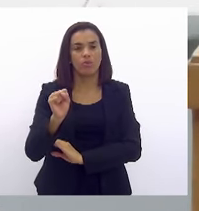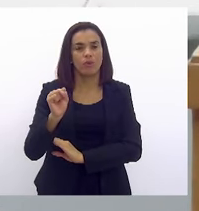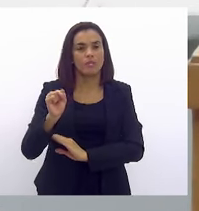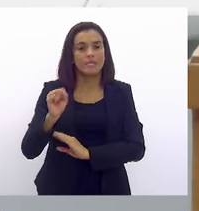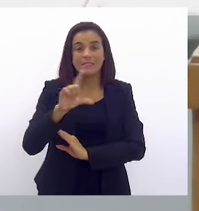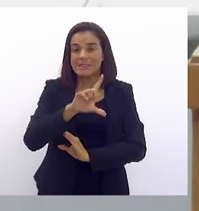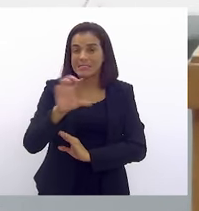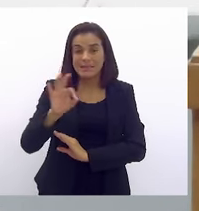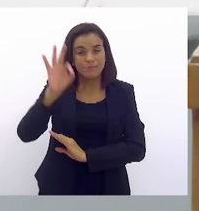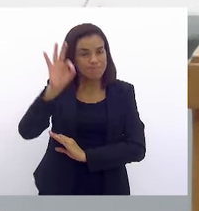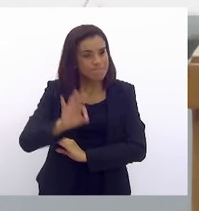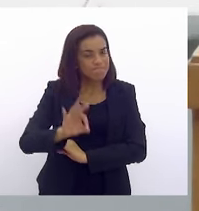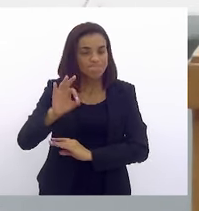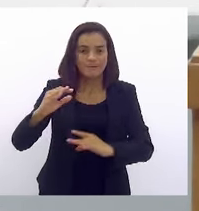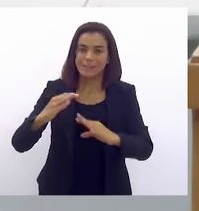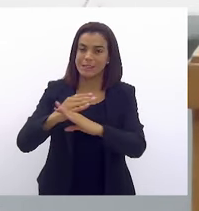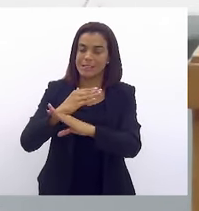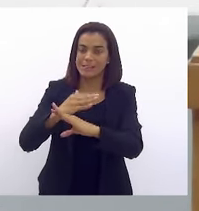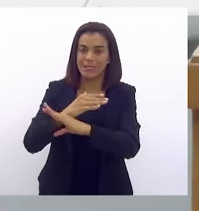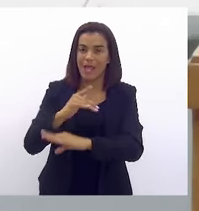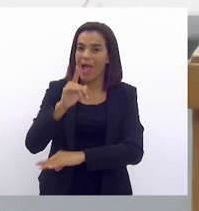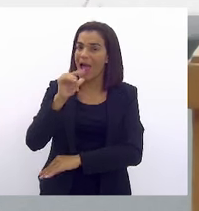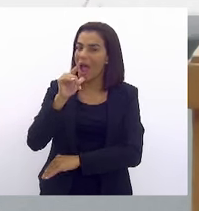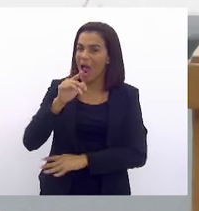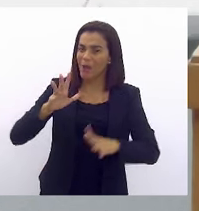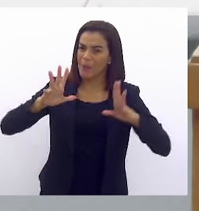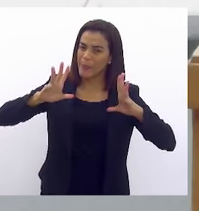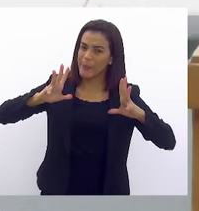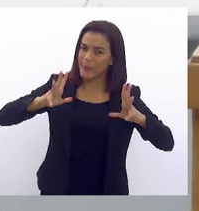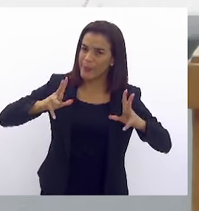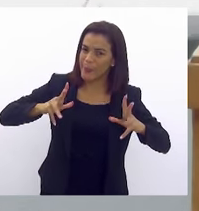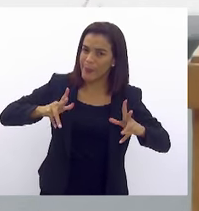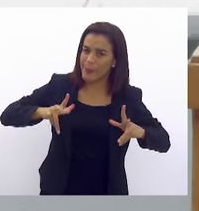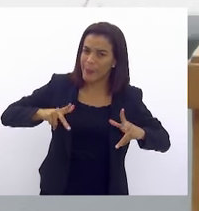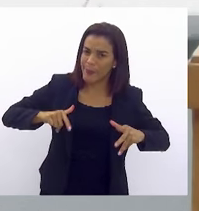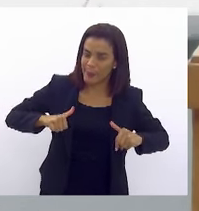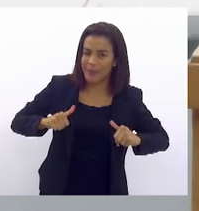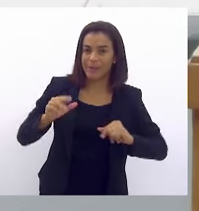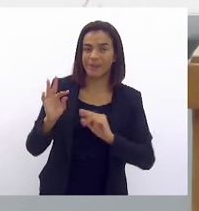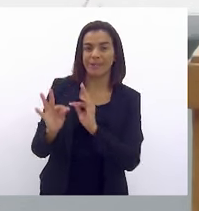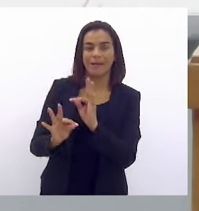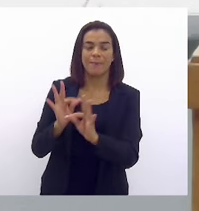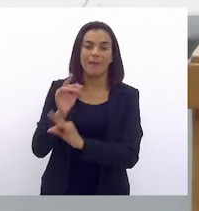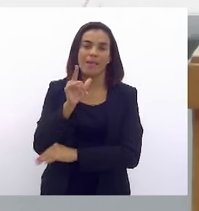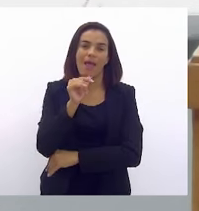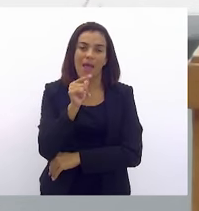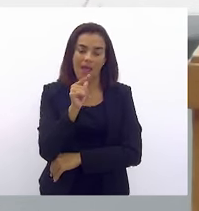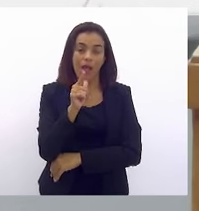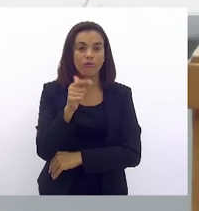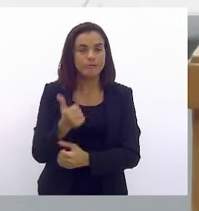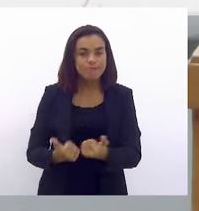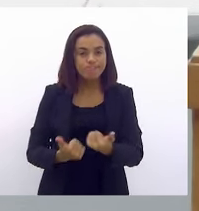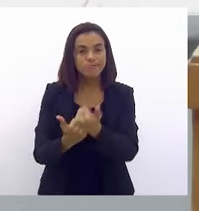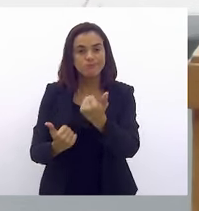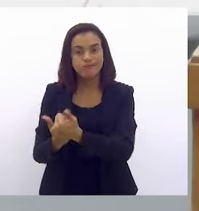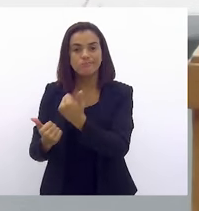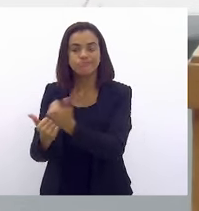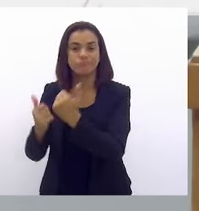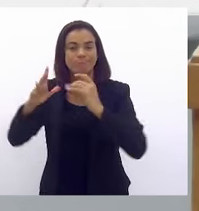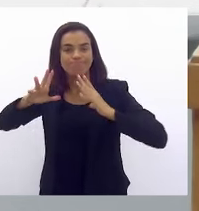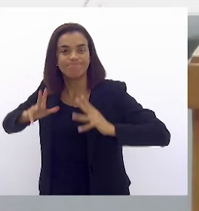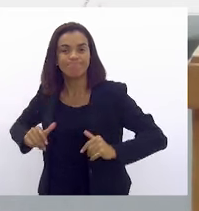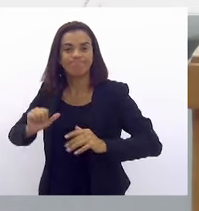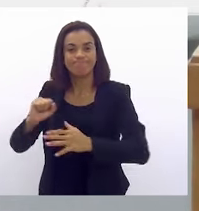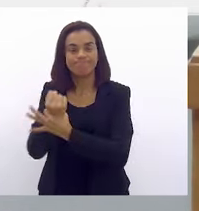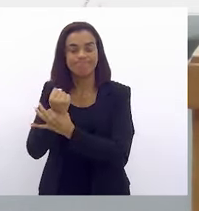toda tratada, né, ter o esgotamento sanitário. Né, isso fortalece todas as nossas lagoas, porque muito desse